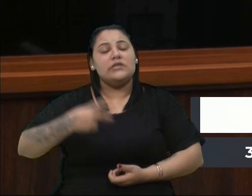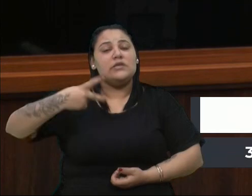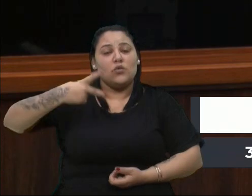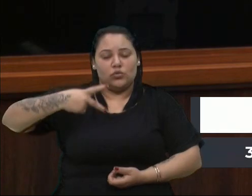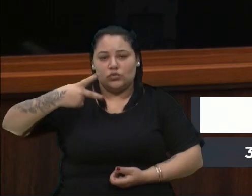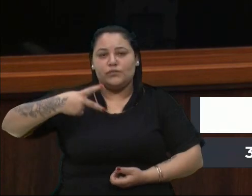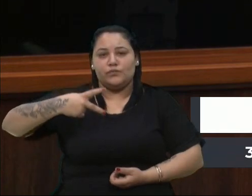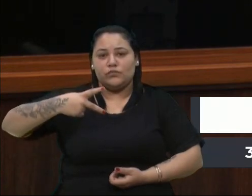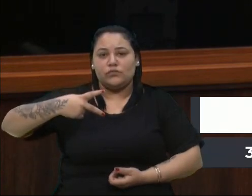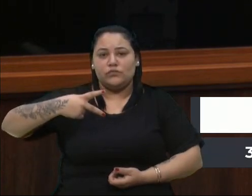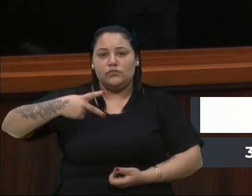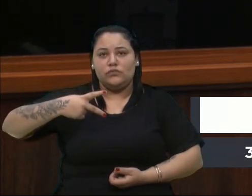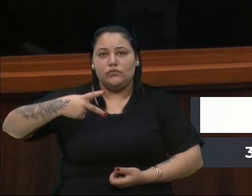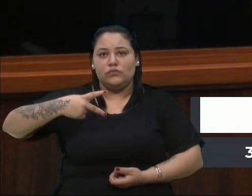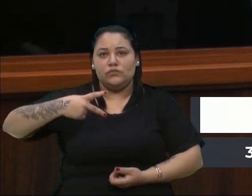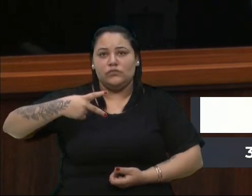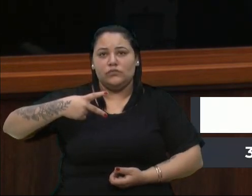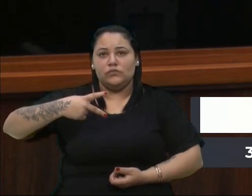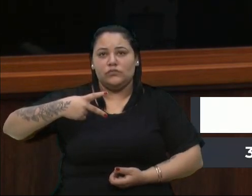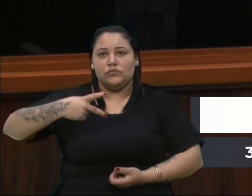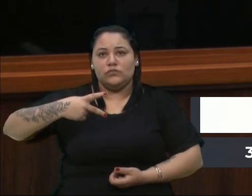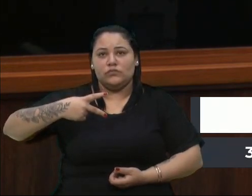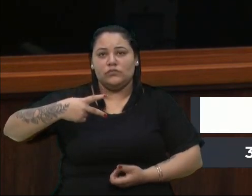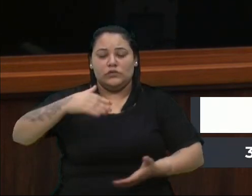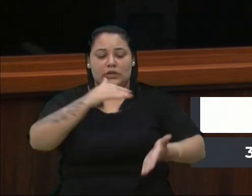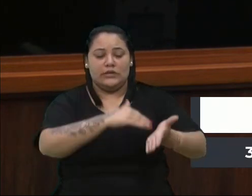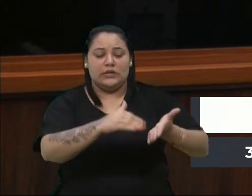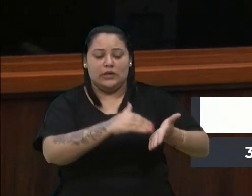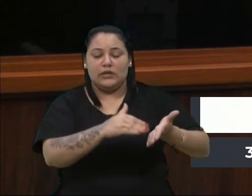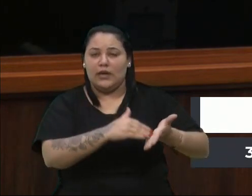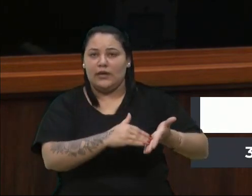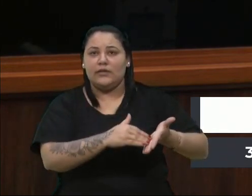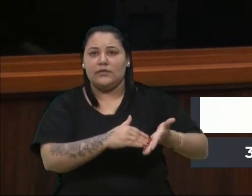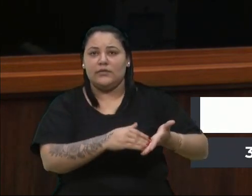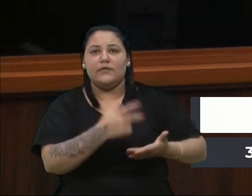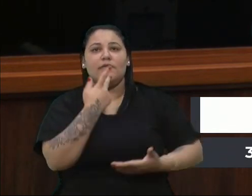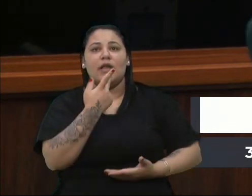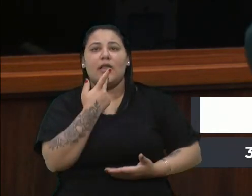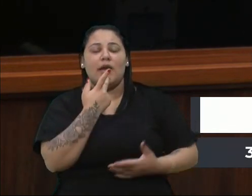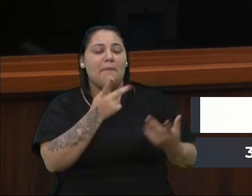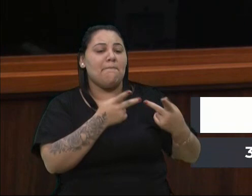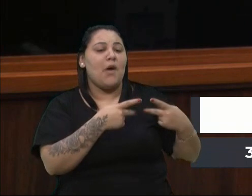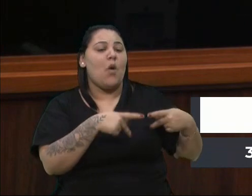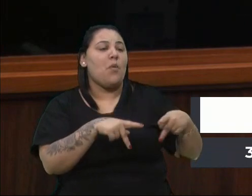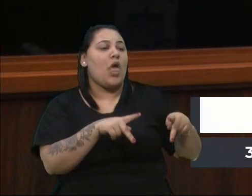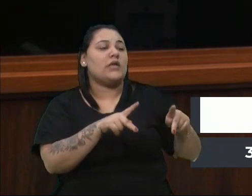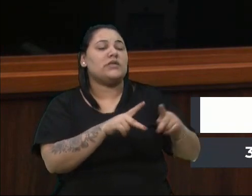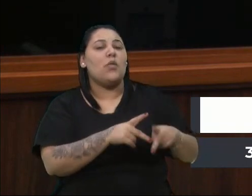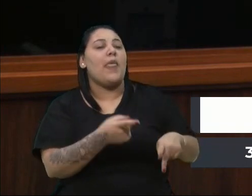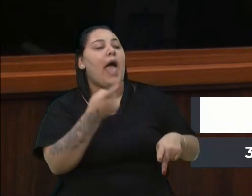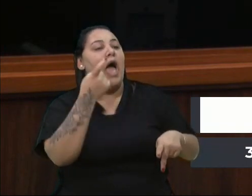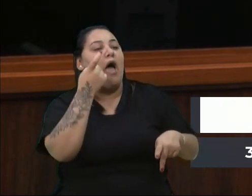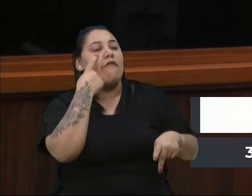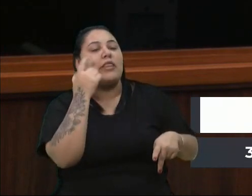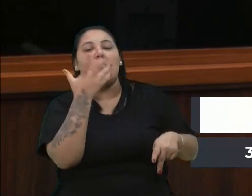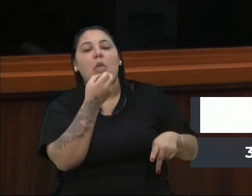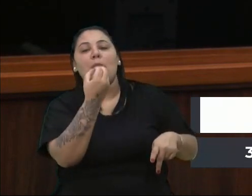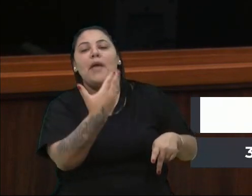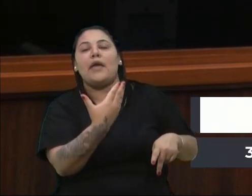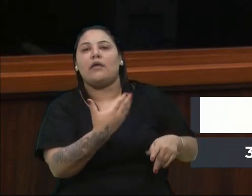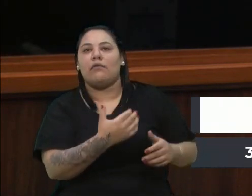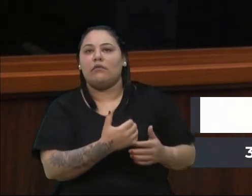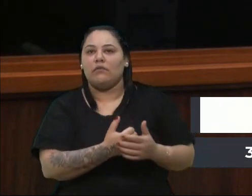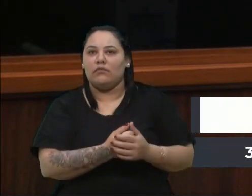Segundo, a secretária fala que a população está vendo que está tudo bem com a